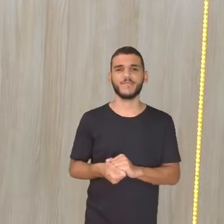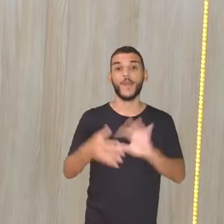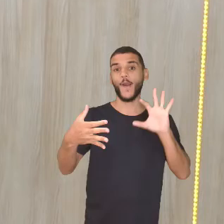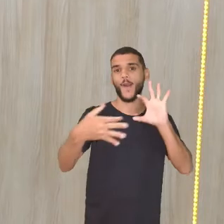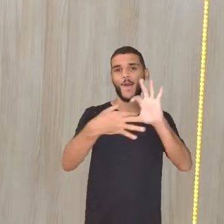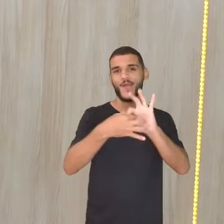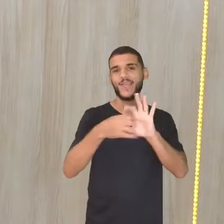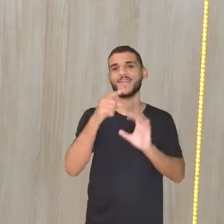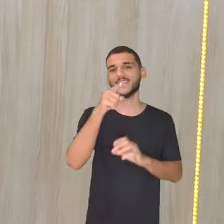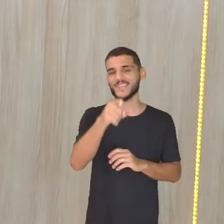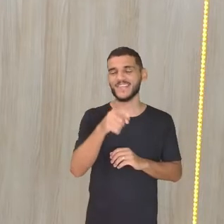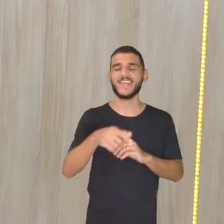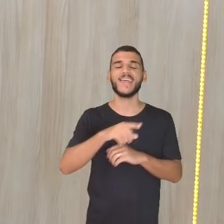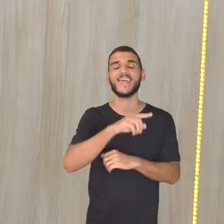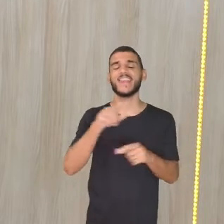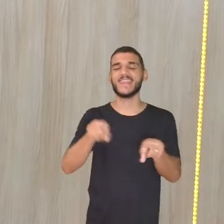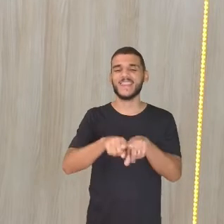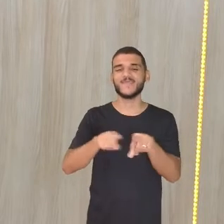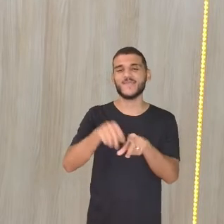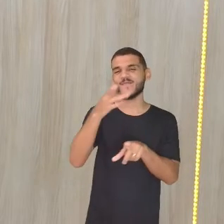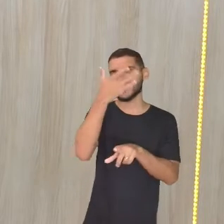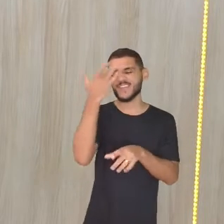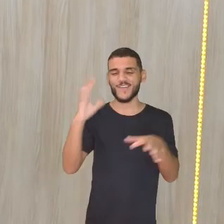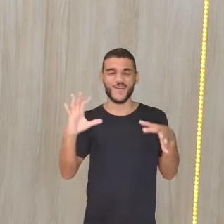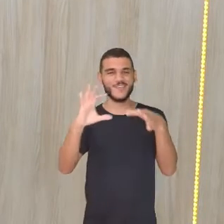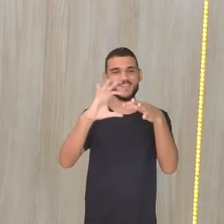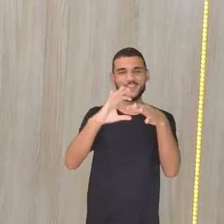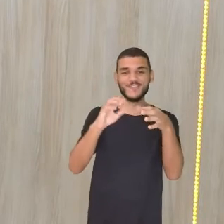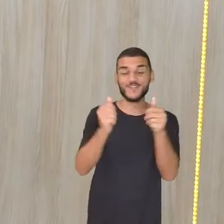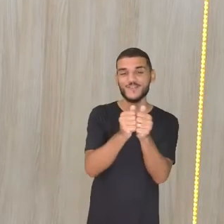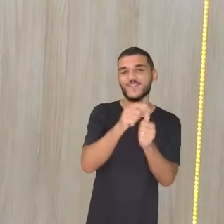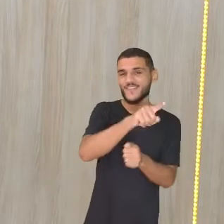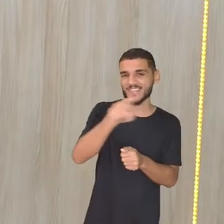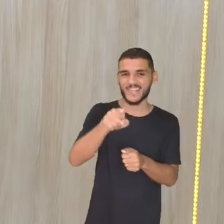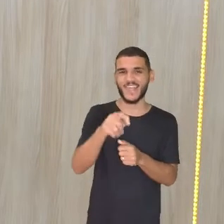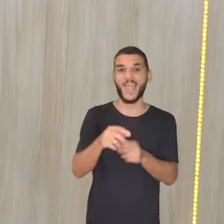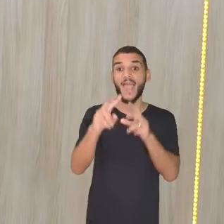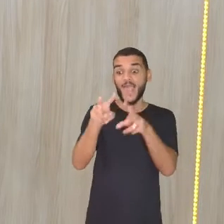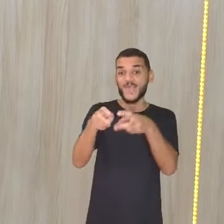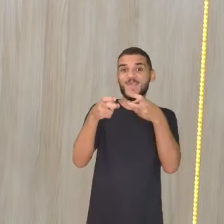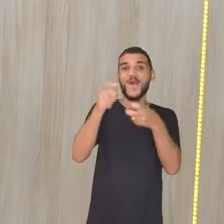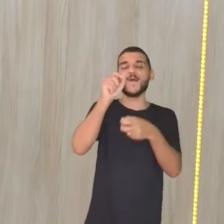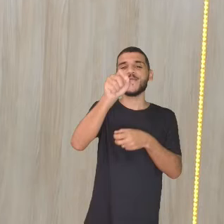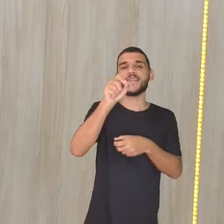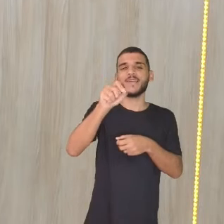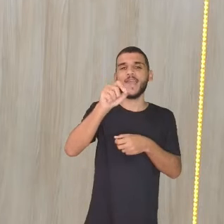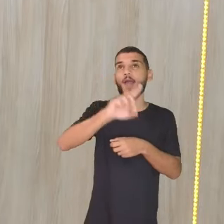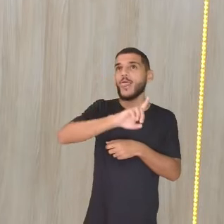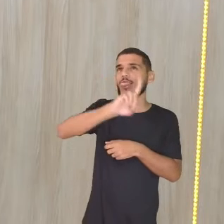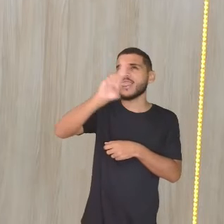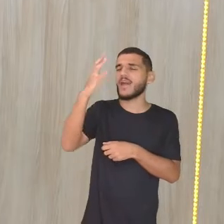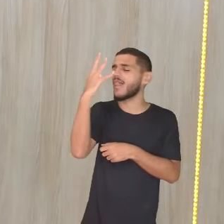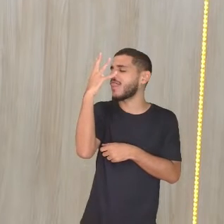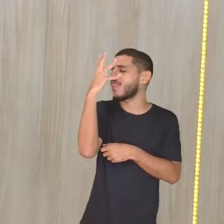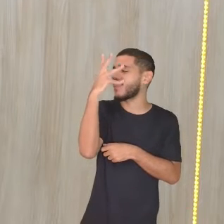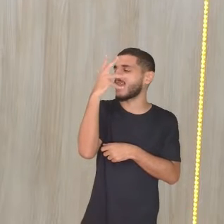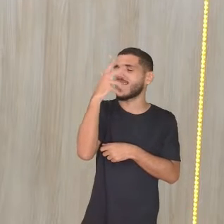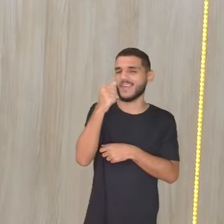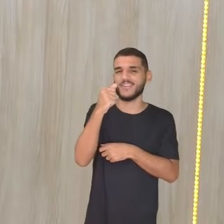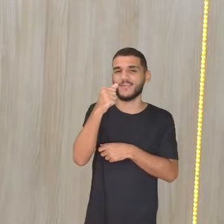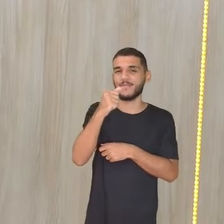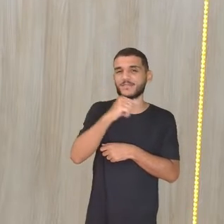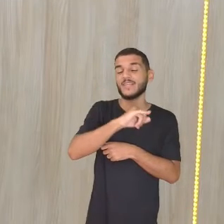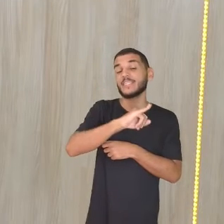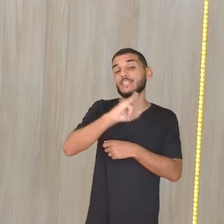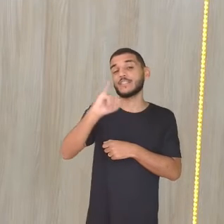com você, com aqueles que estão ao seu redor e perceba a beleza neste dia, mesmo se o